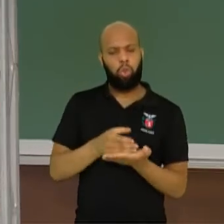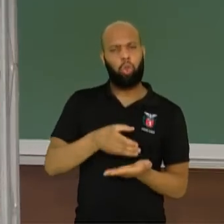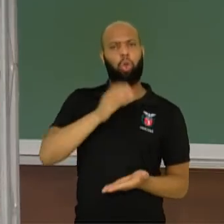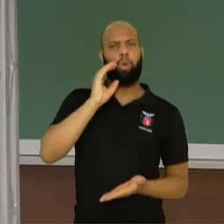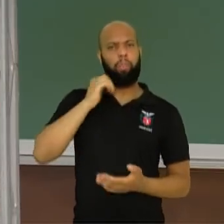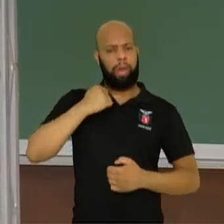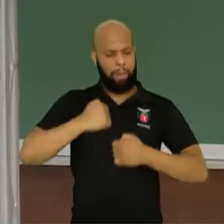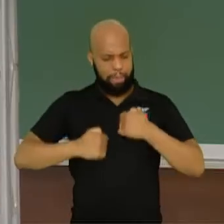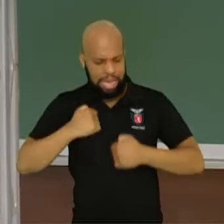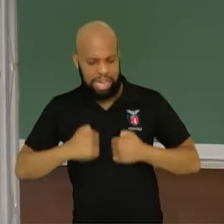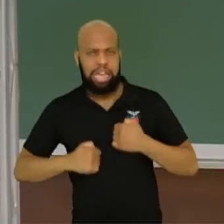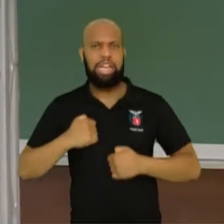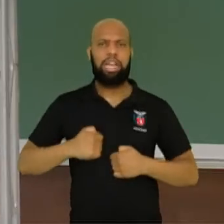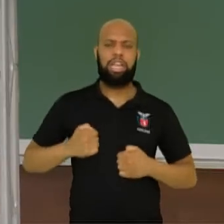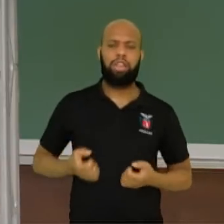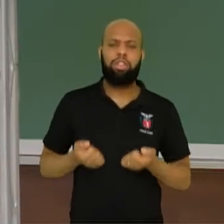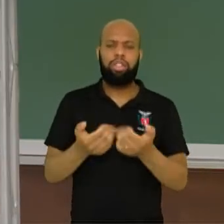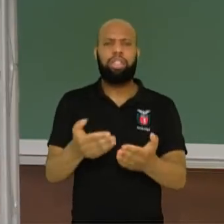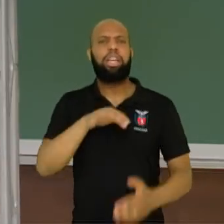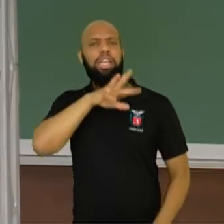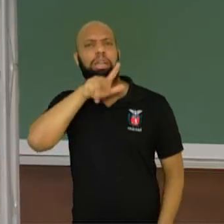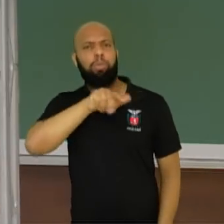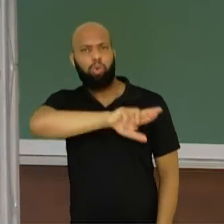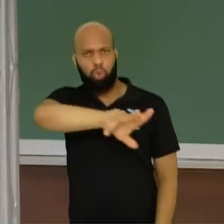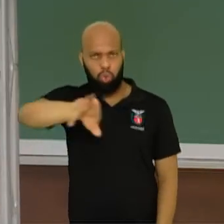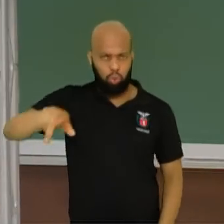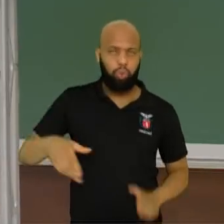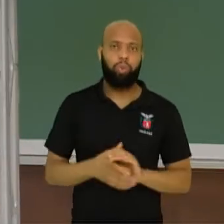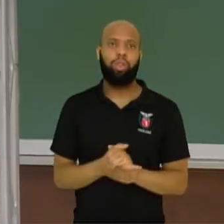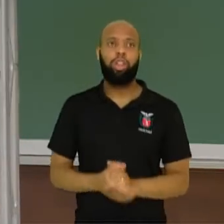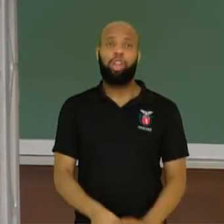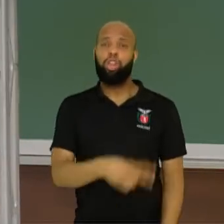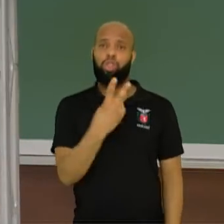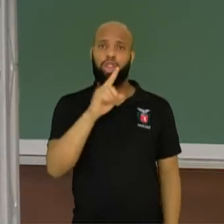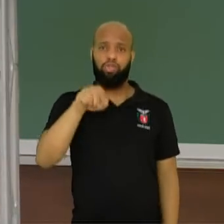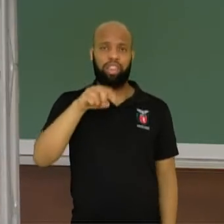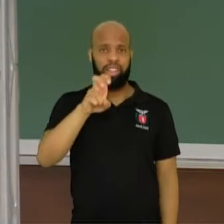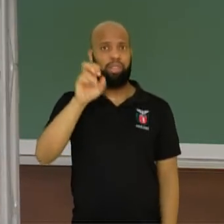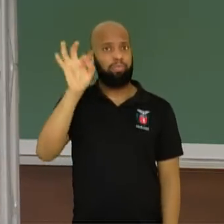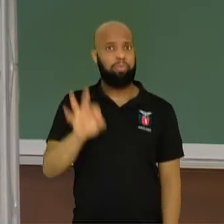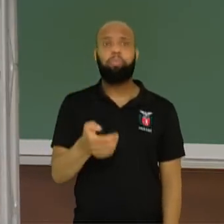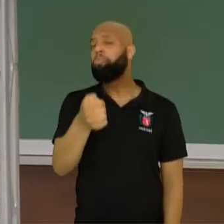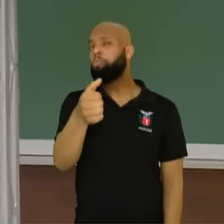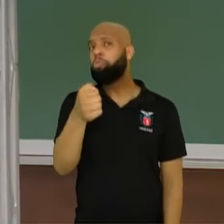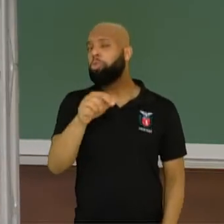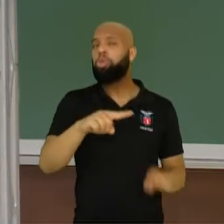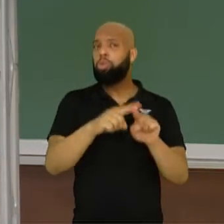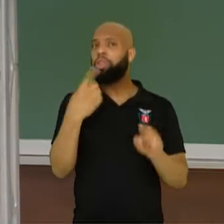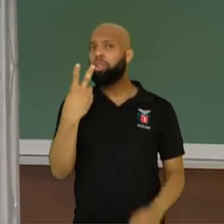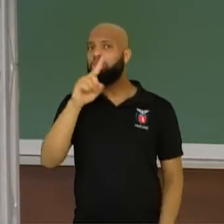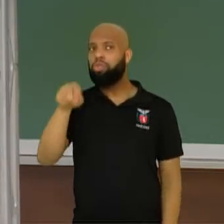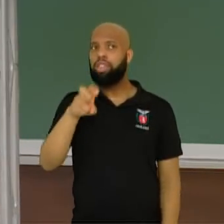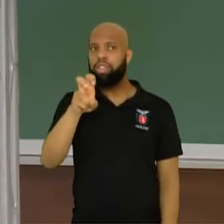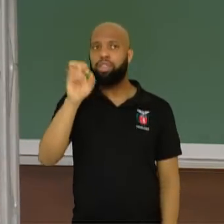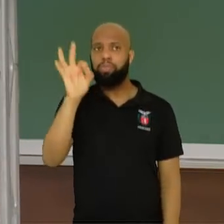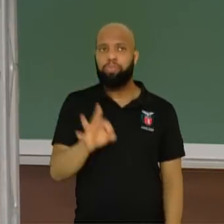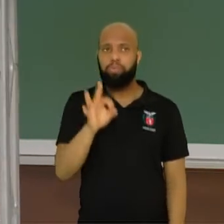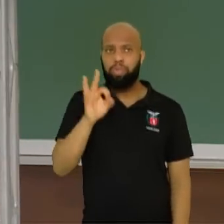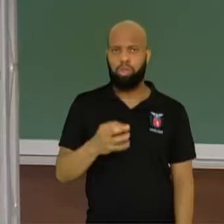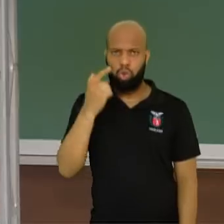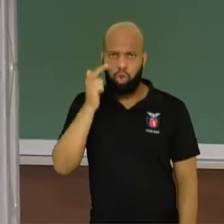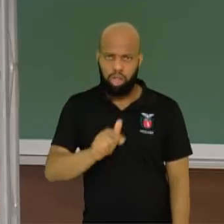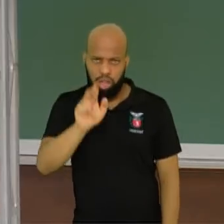muito pouca é utilizada, nós podemos utilizar no nosso abastecimento para tomar banho, fazer a